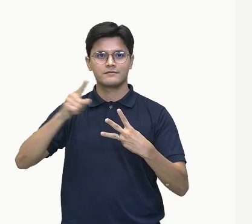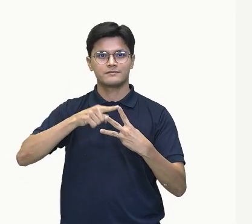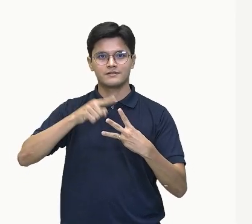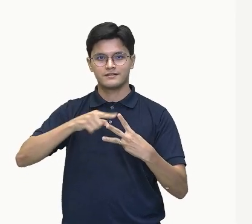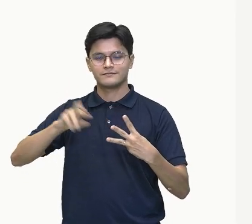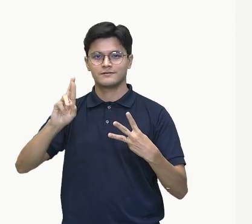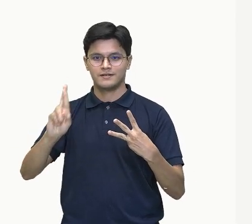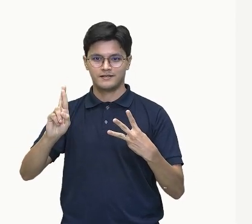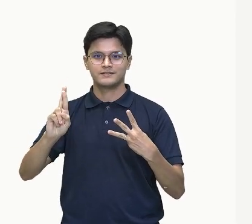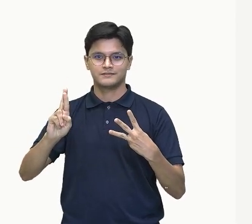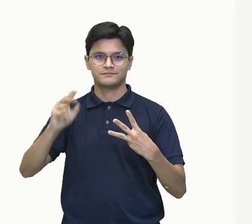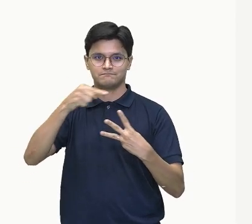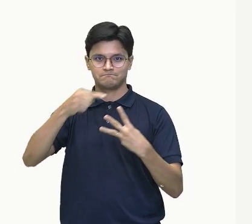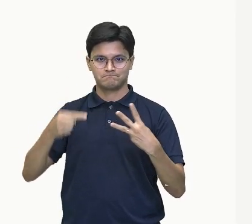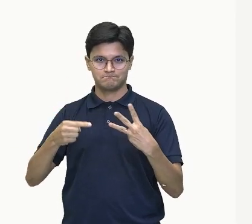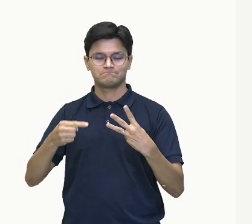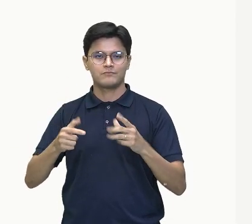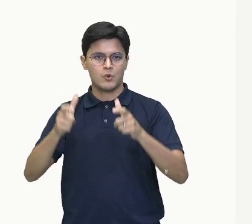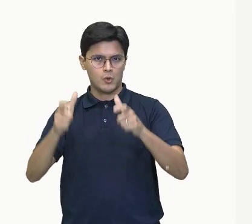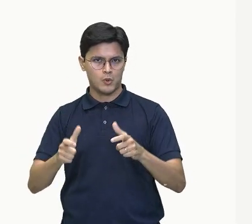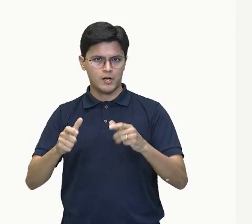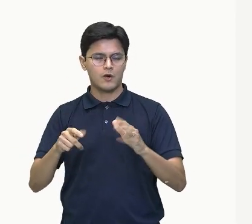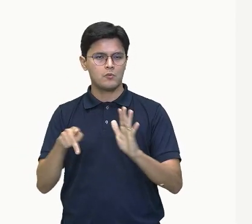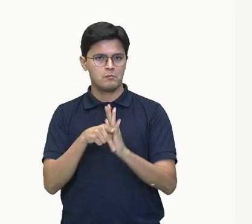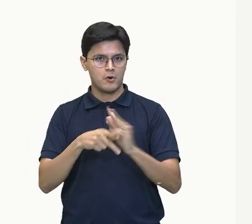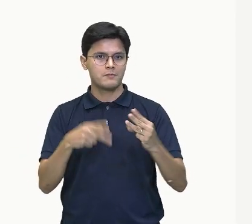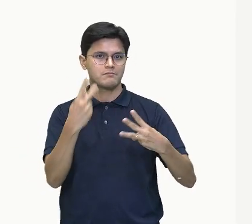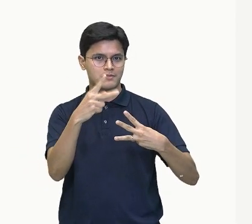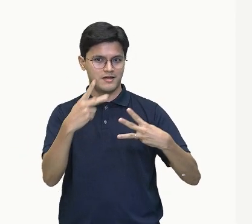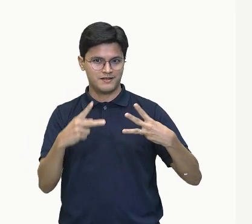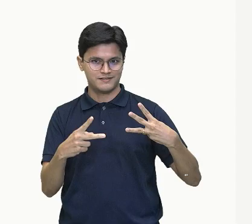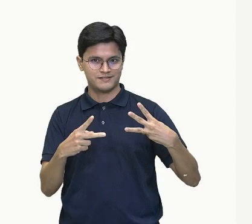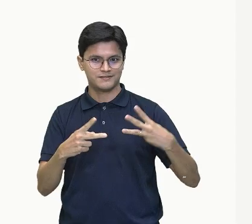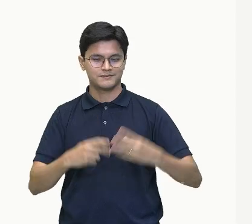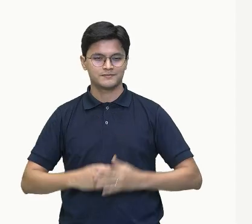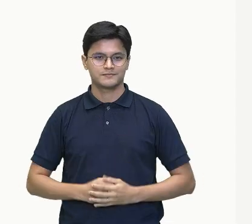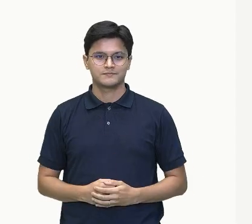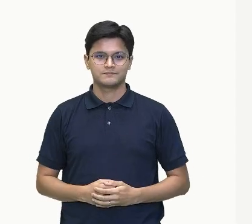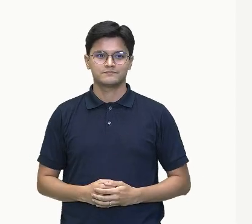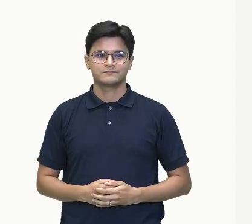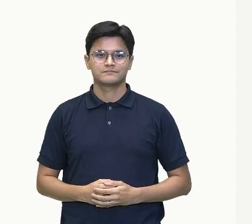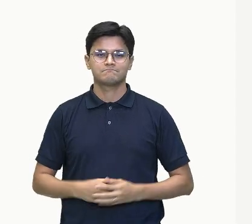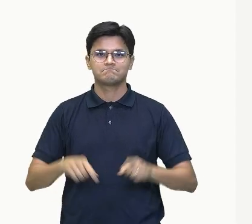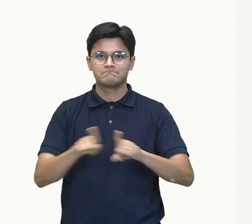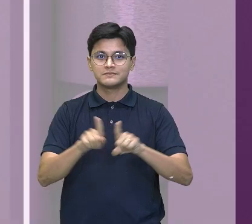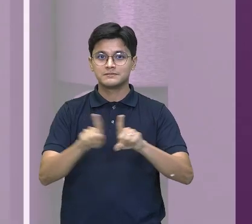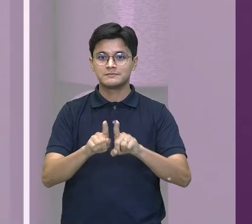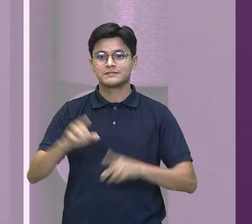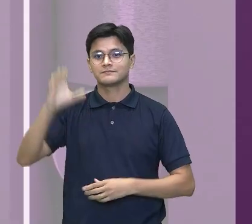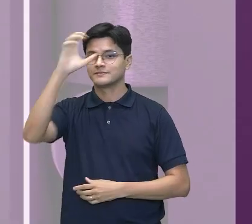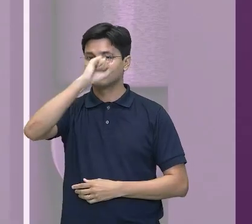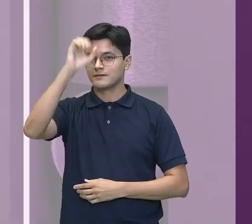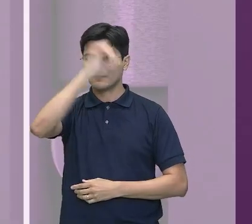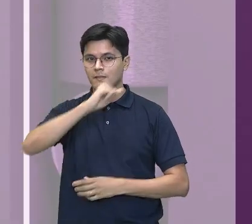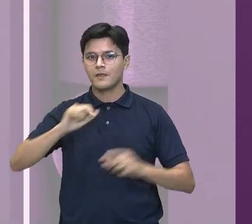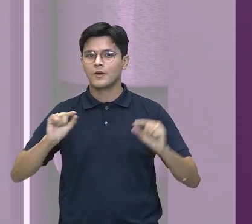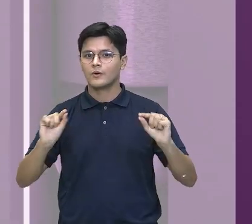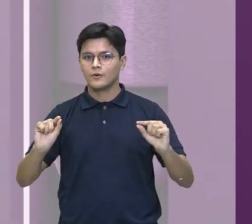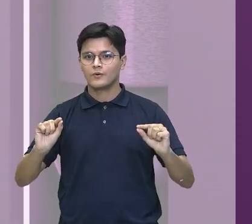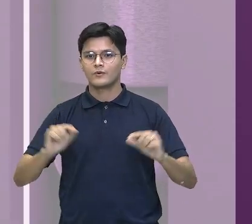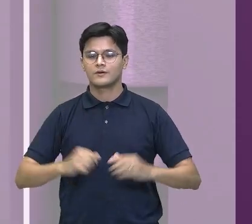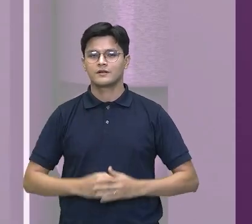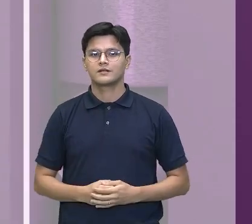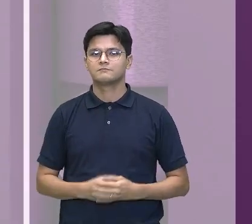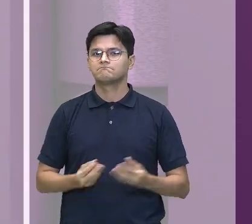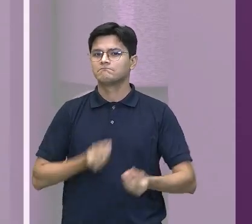posição do R, a posição do raio, tá certo? A gente vai aprender justamente